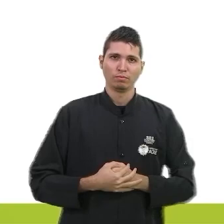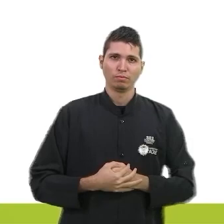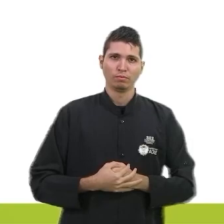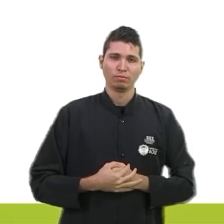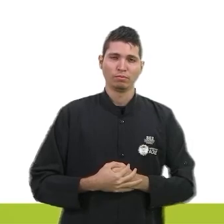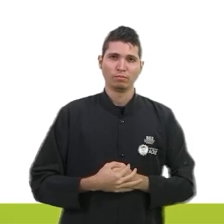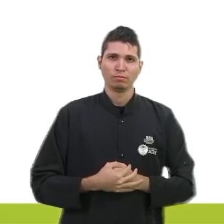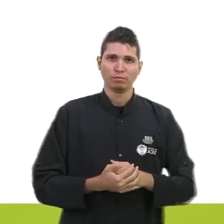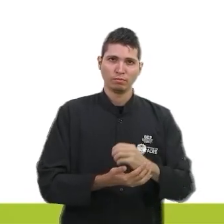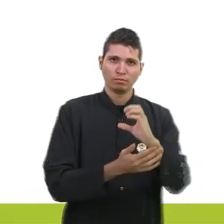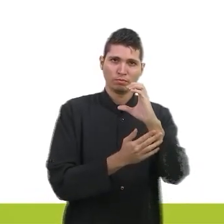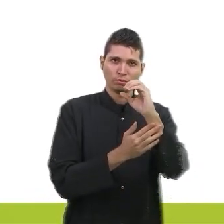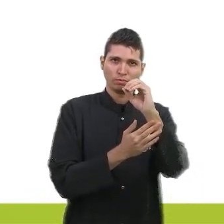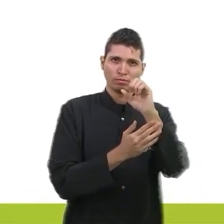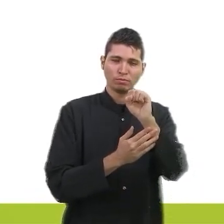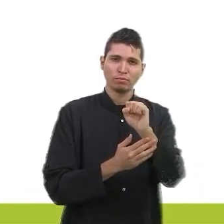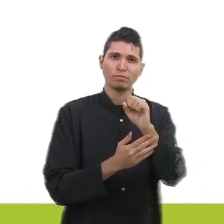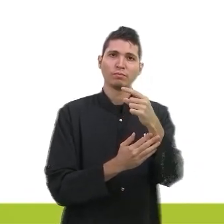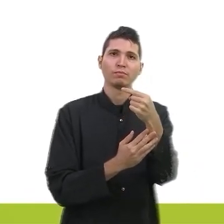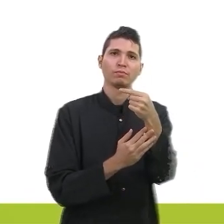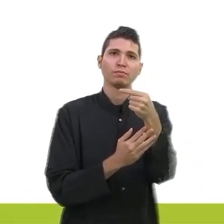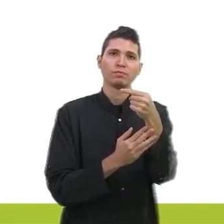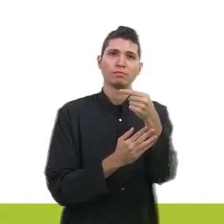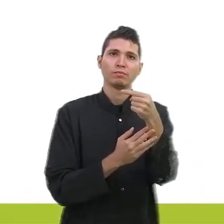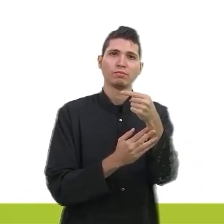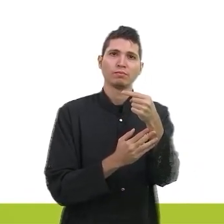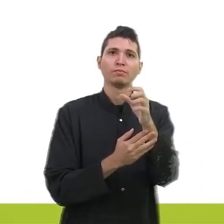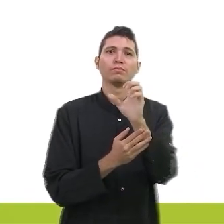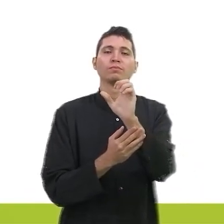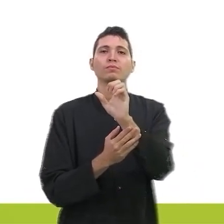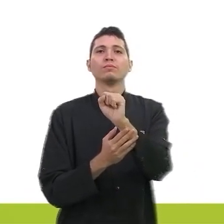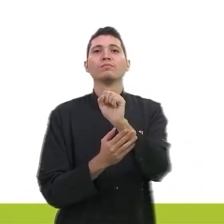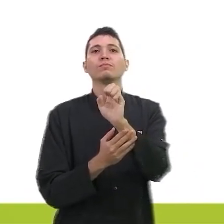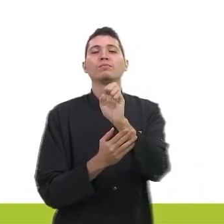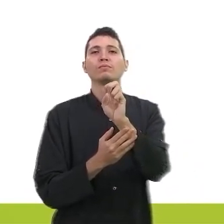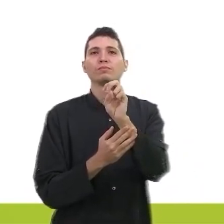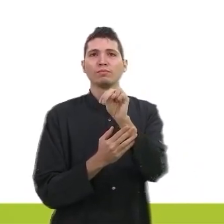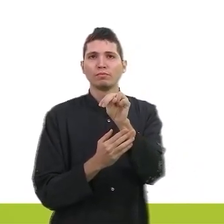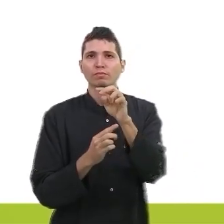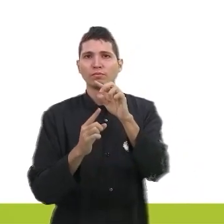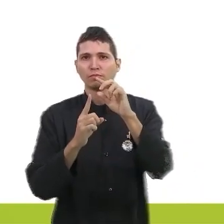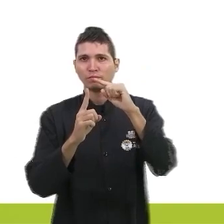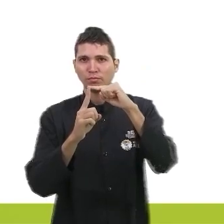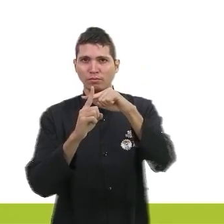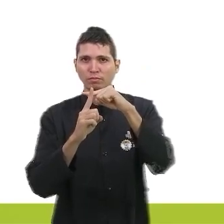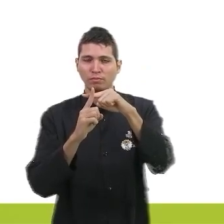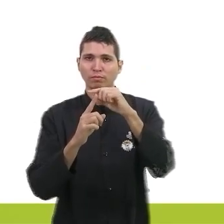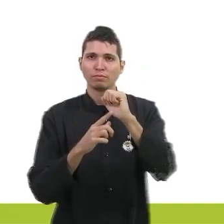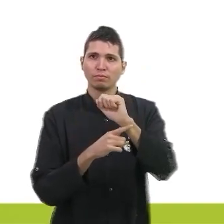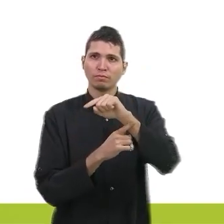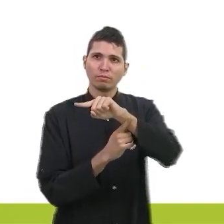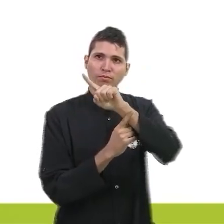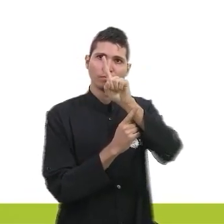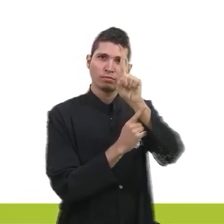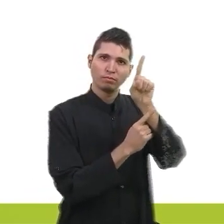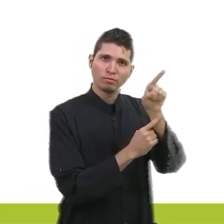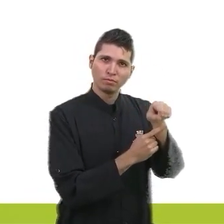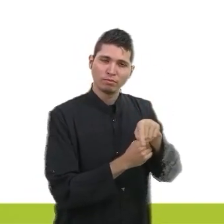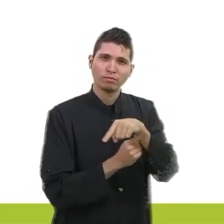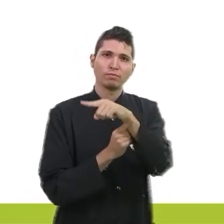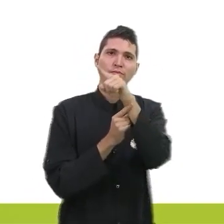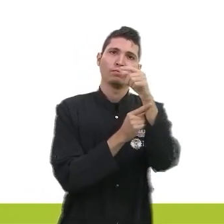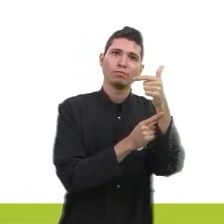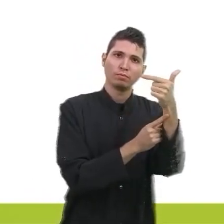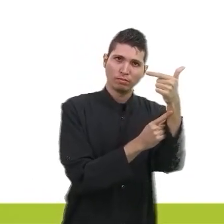O cosseno é negativo e o seno é positivo. Significa que esse arco está aqui no segundo quadrante,